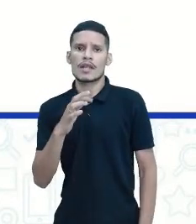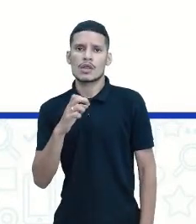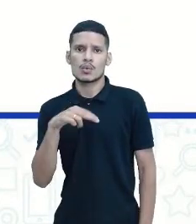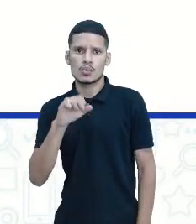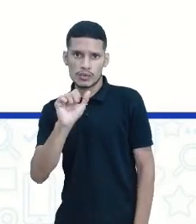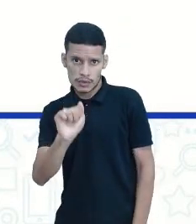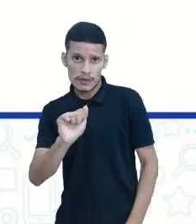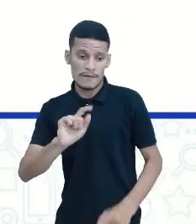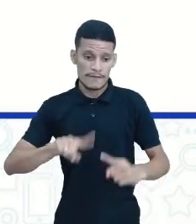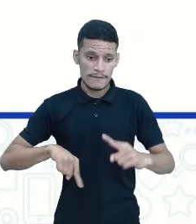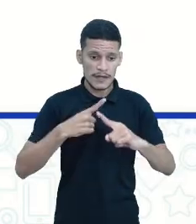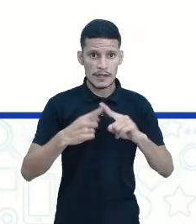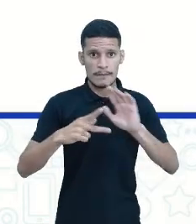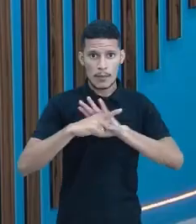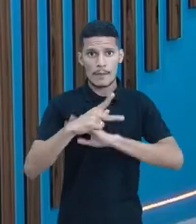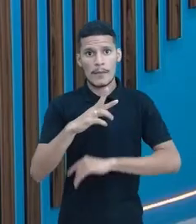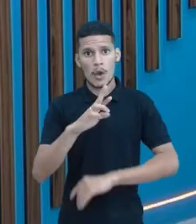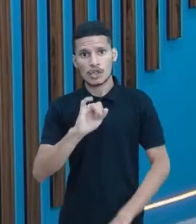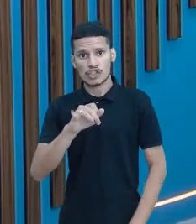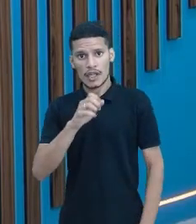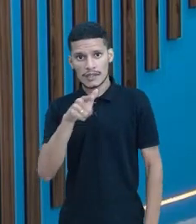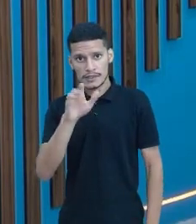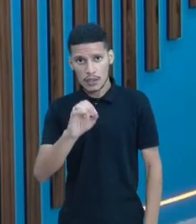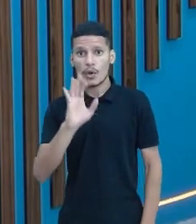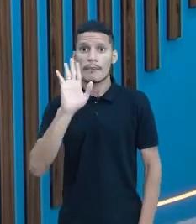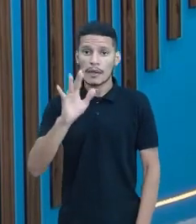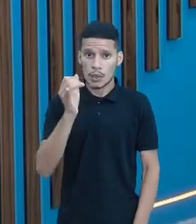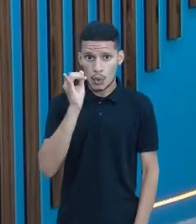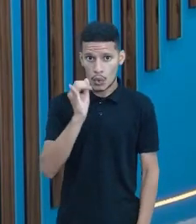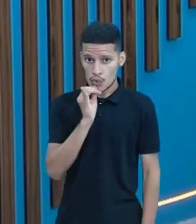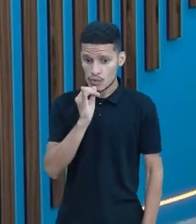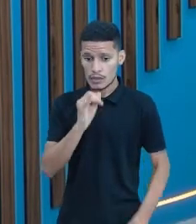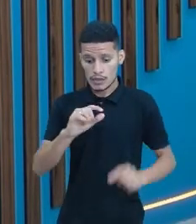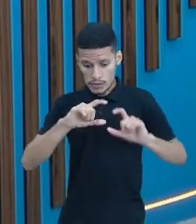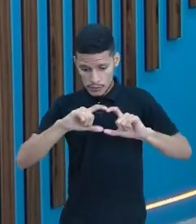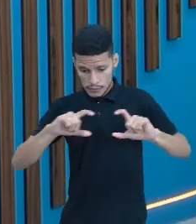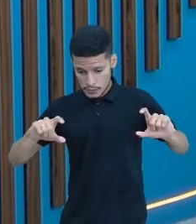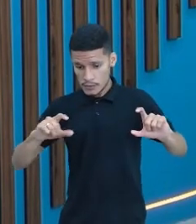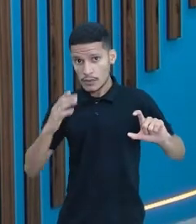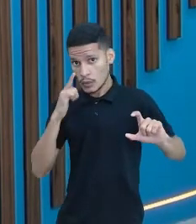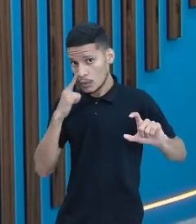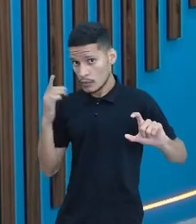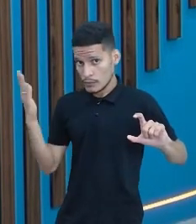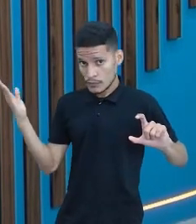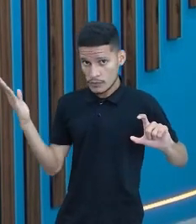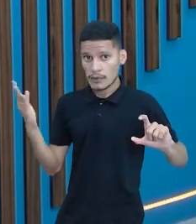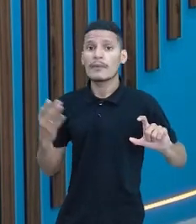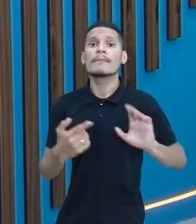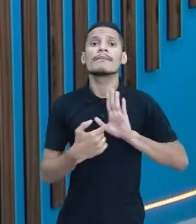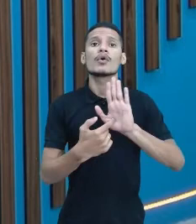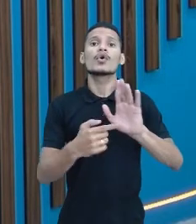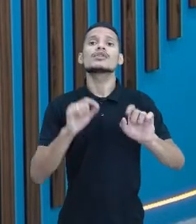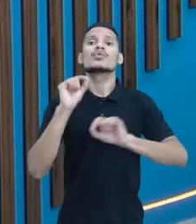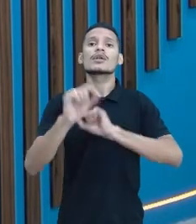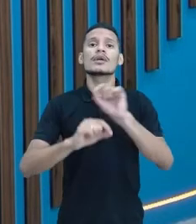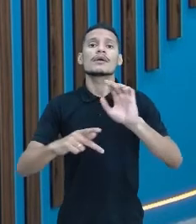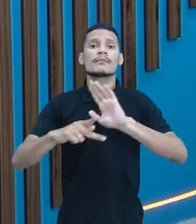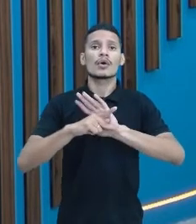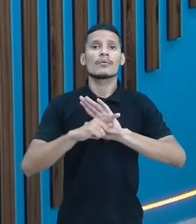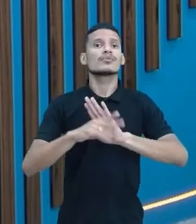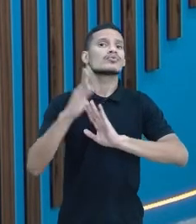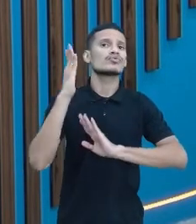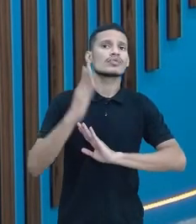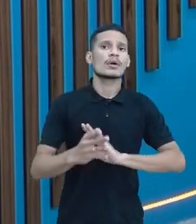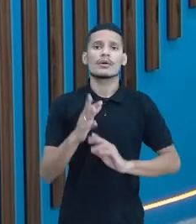estou colocando aqui, essa fórmula, essa expressão aqui, ela simplesmente está querendo te dizer que a medida do cateto ao quadrado